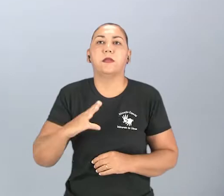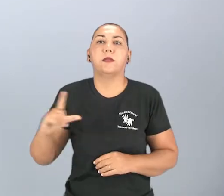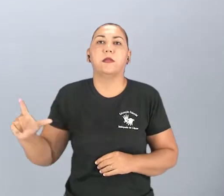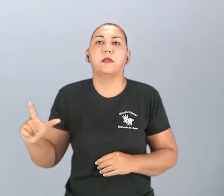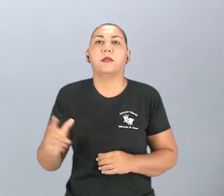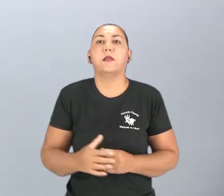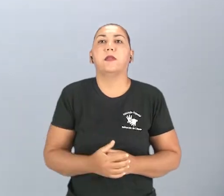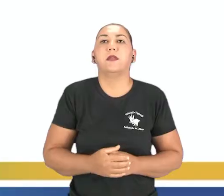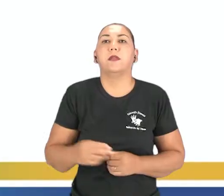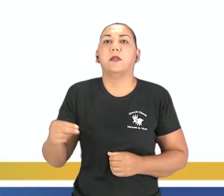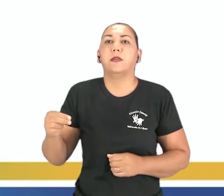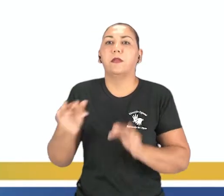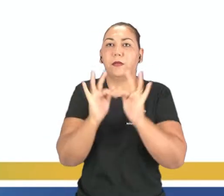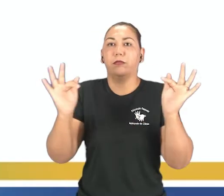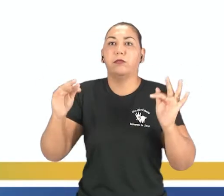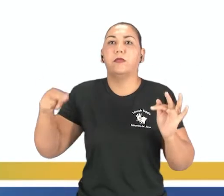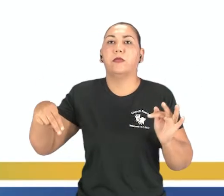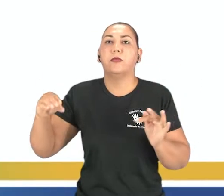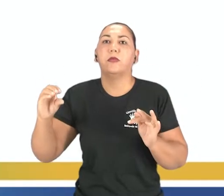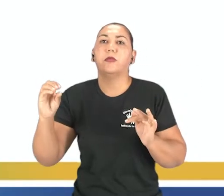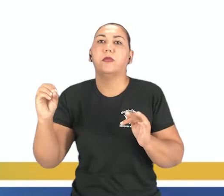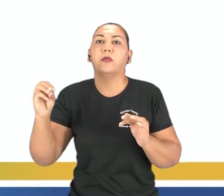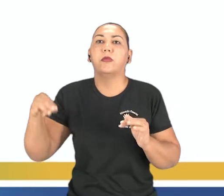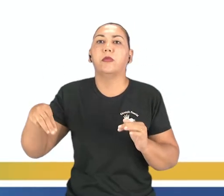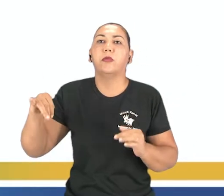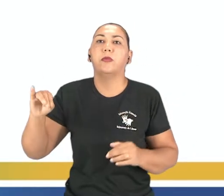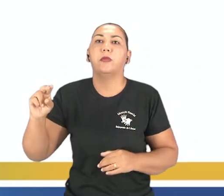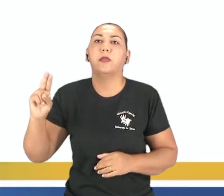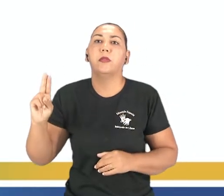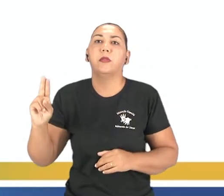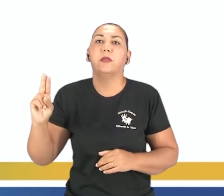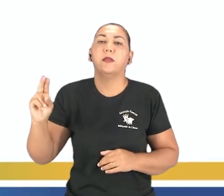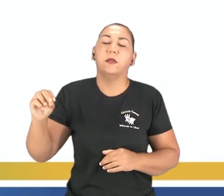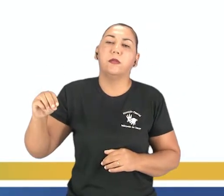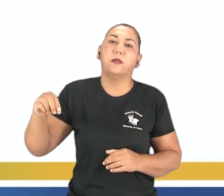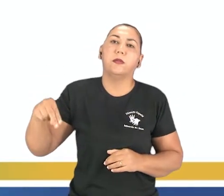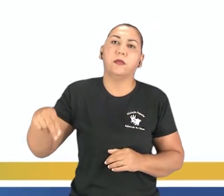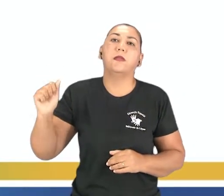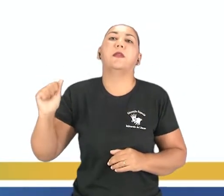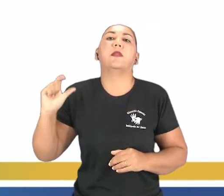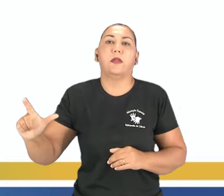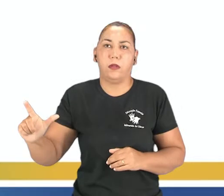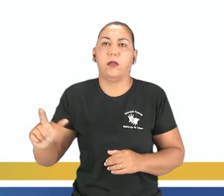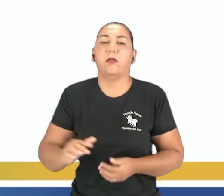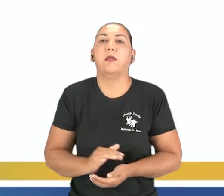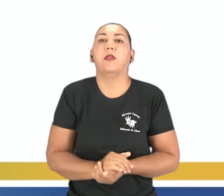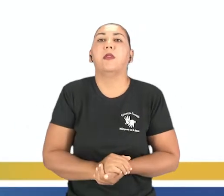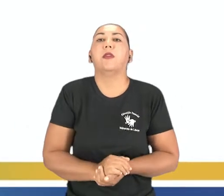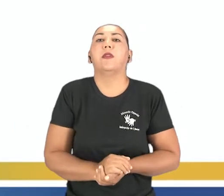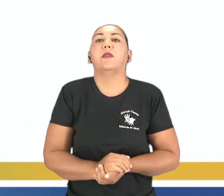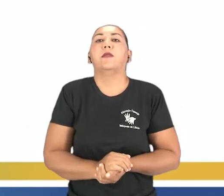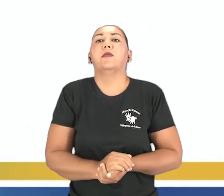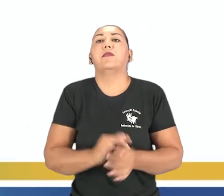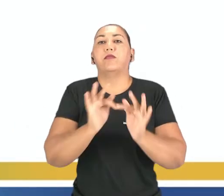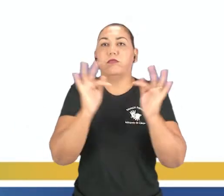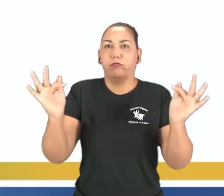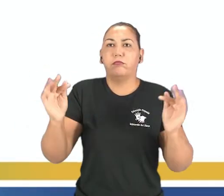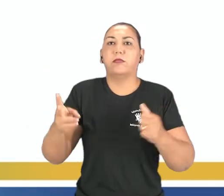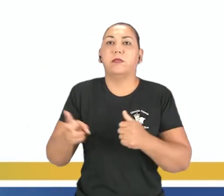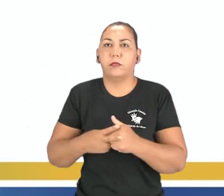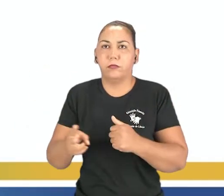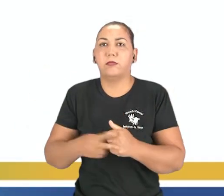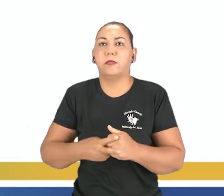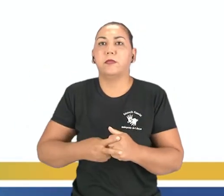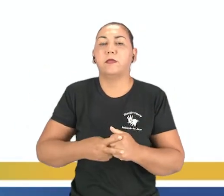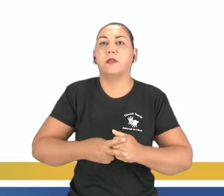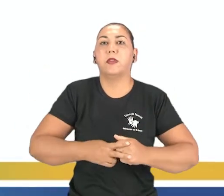frases nominais e frases verbais. As frases nominais são essas que o enunciado não